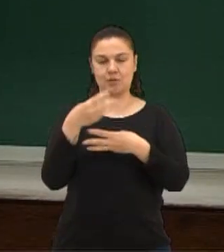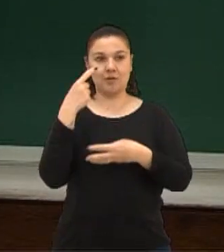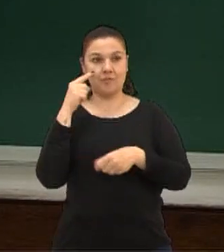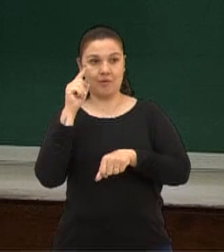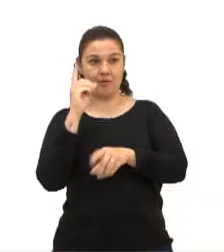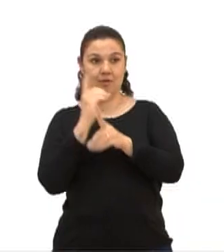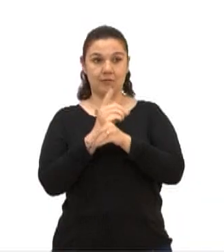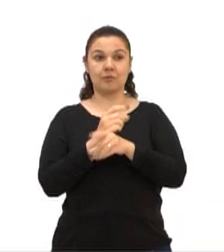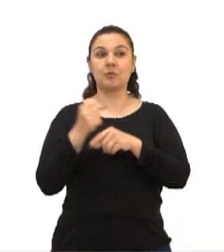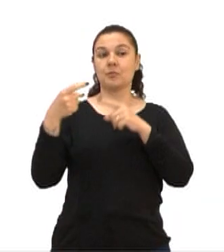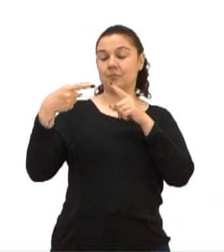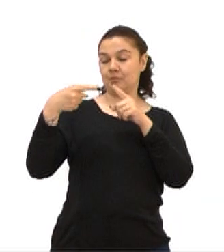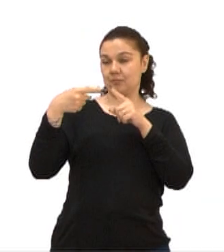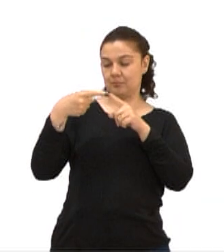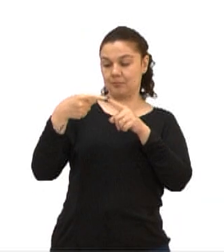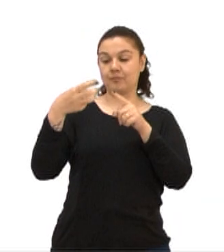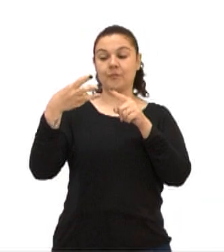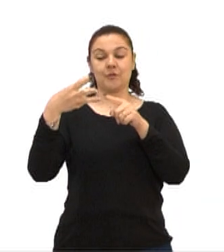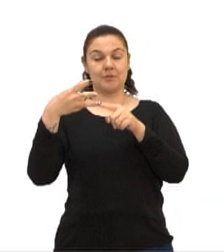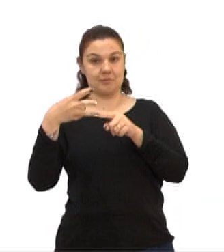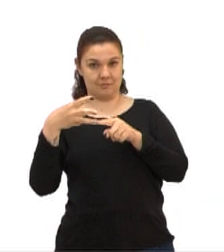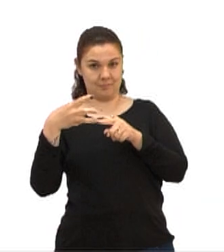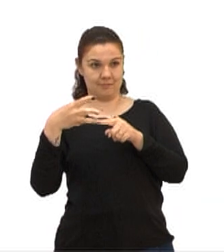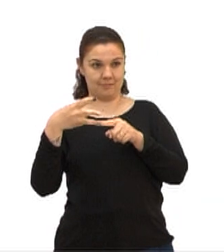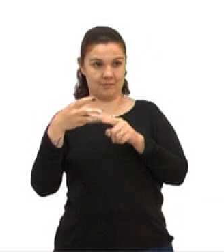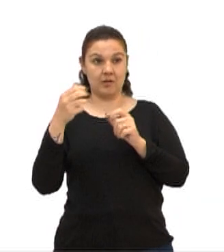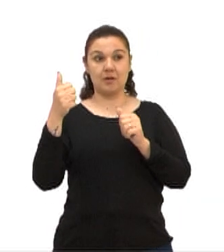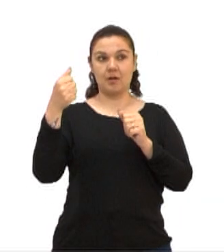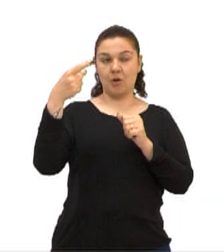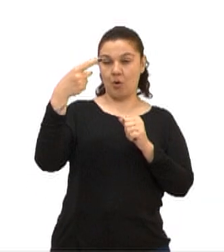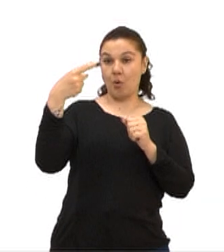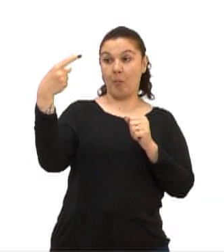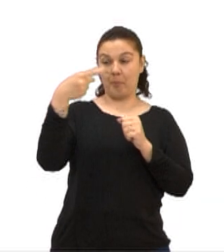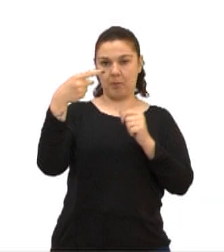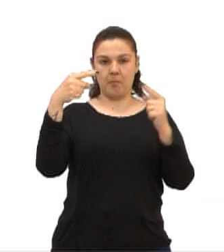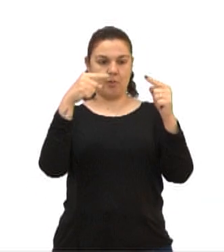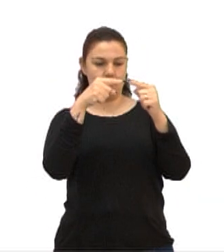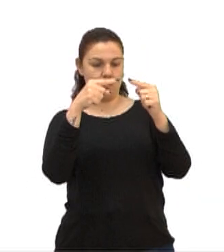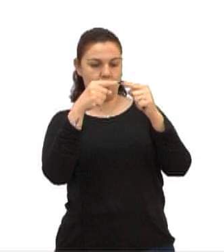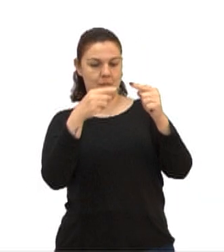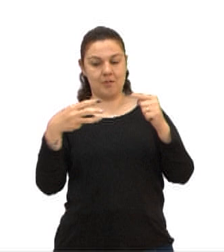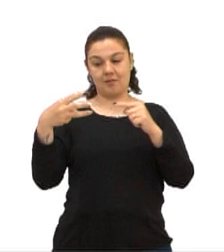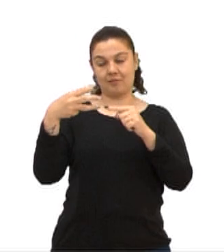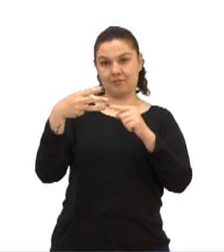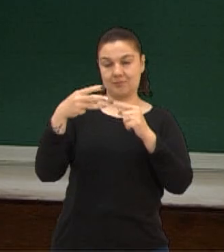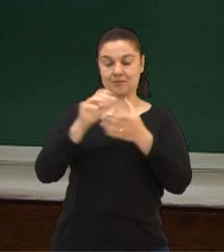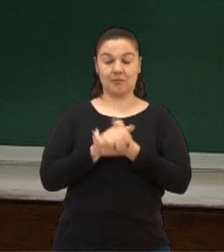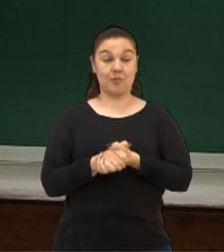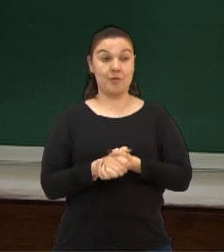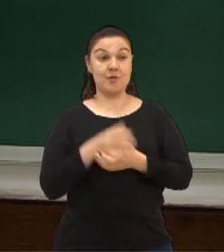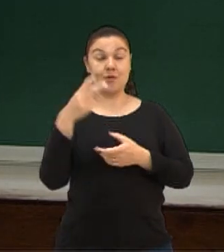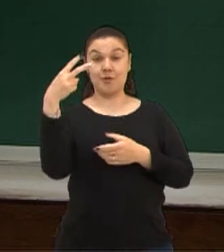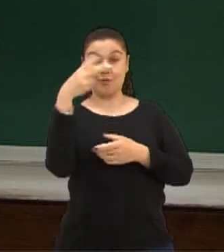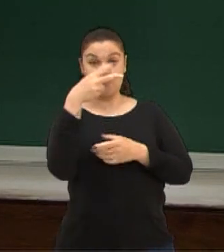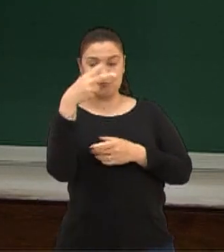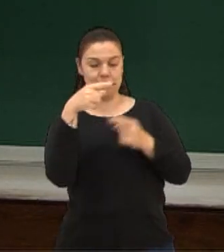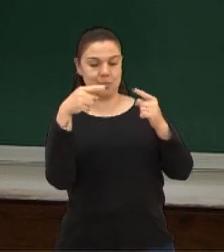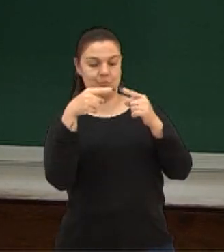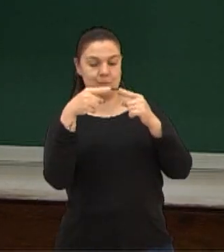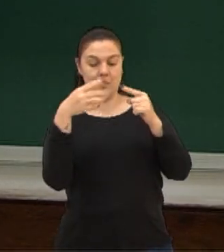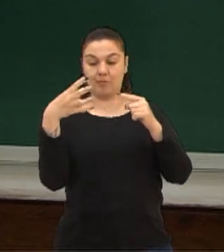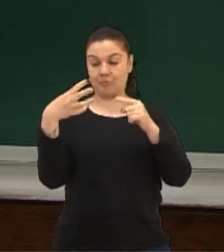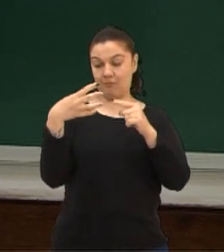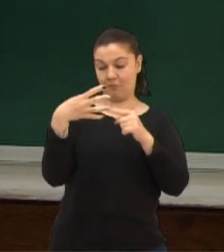Vão acontecer no primeiro e terceiro, ou seja, o primeiro verso vai rimar com o terceiro, e o segundo e